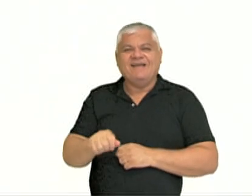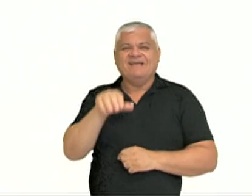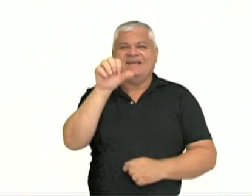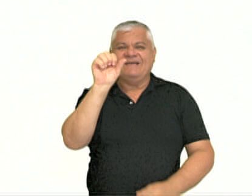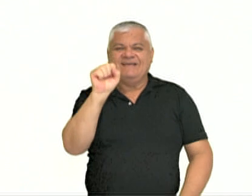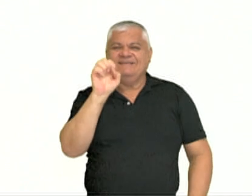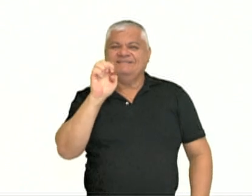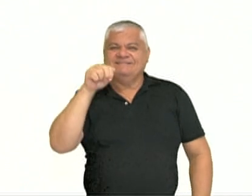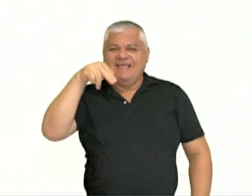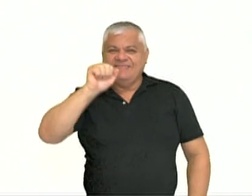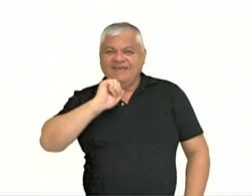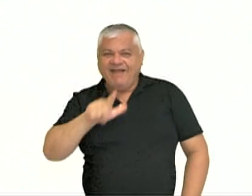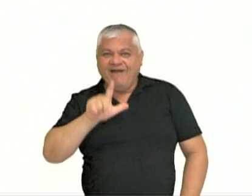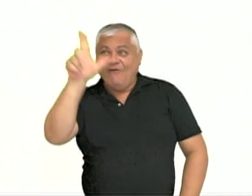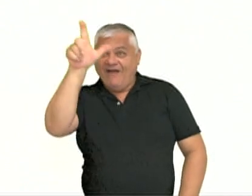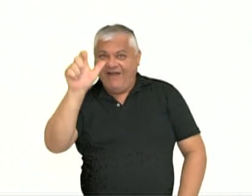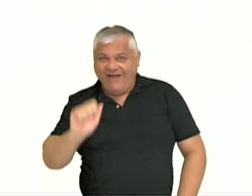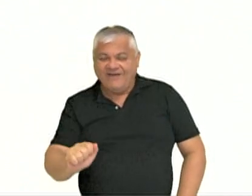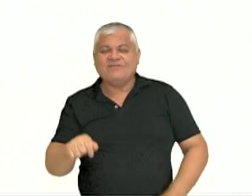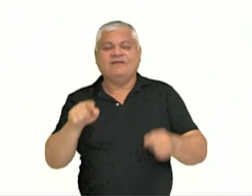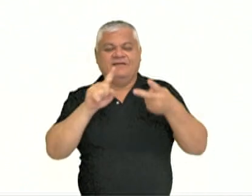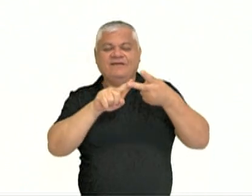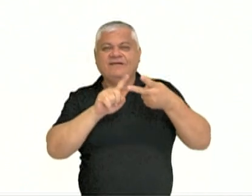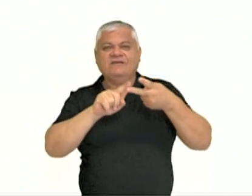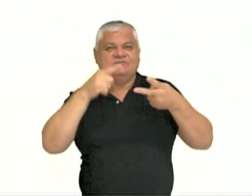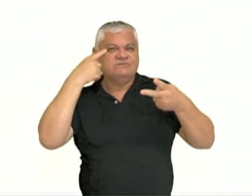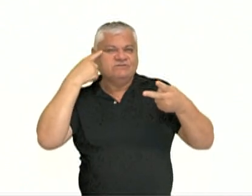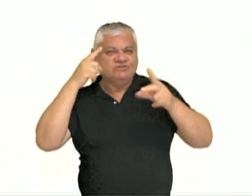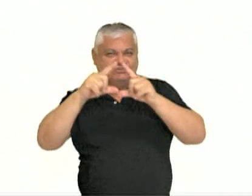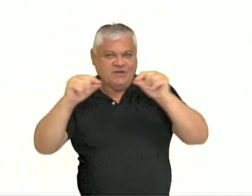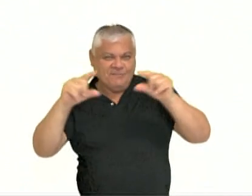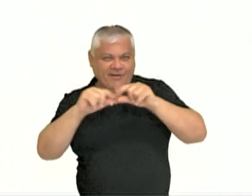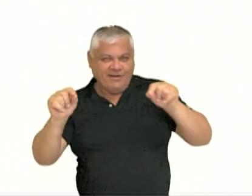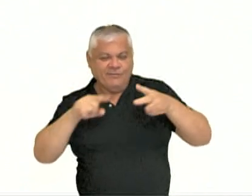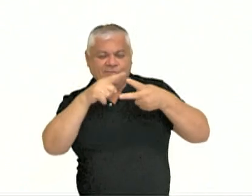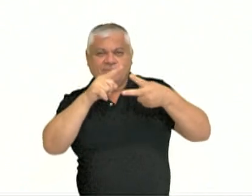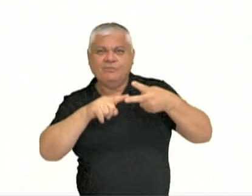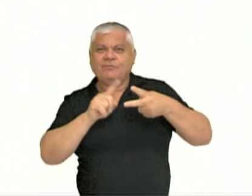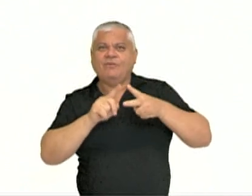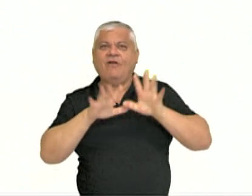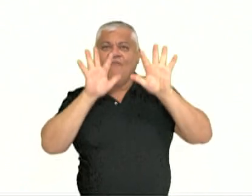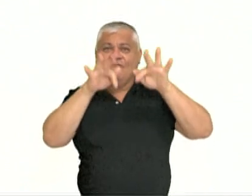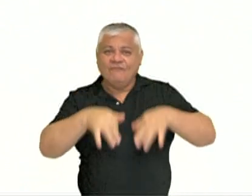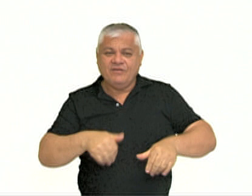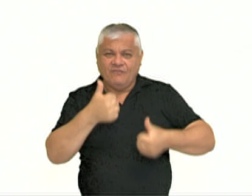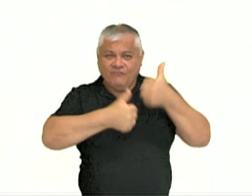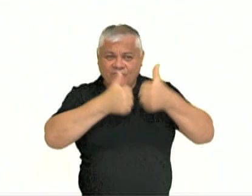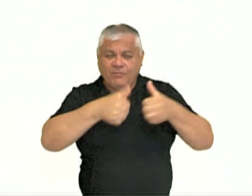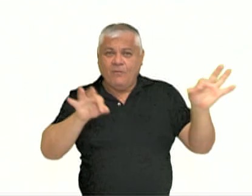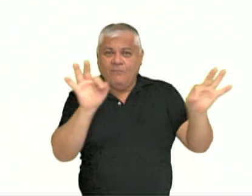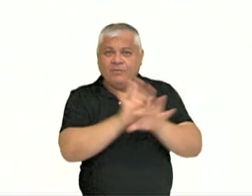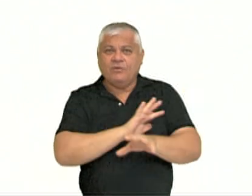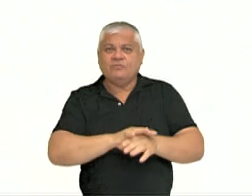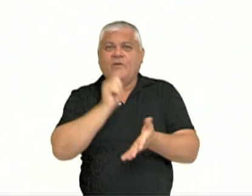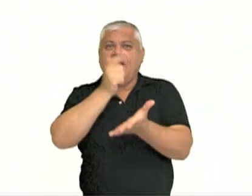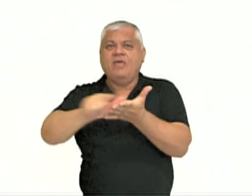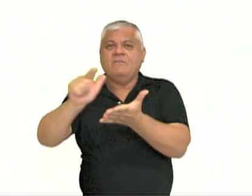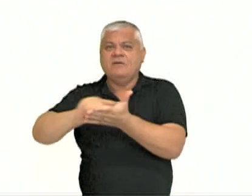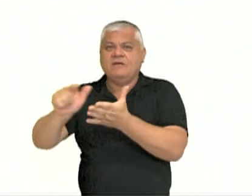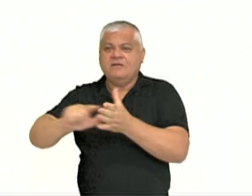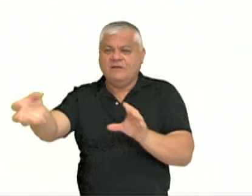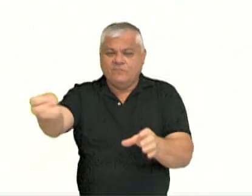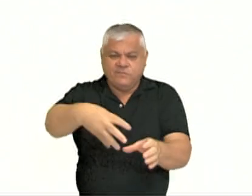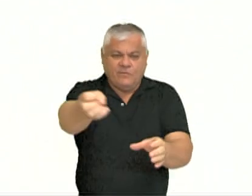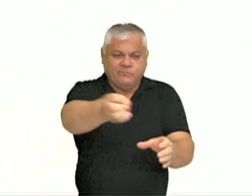do Senegal e japoneses do Japão, limparam então o estádio após jogos da Copa do